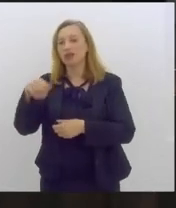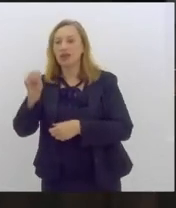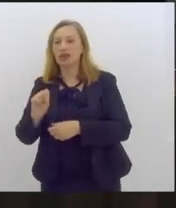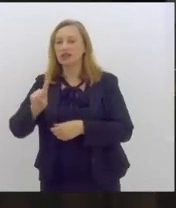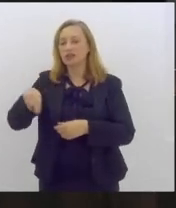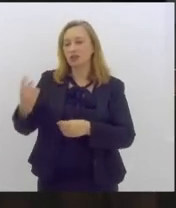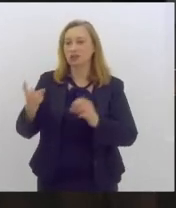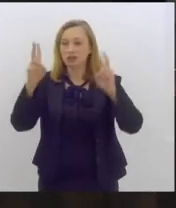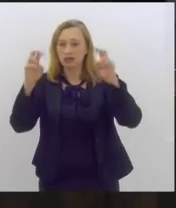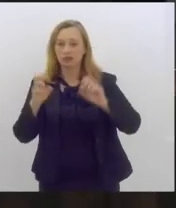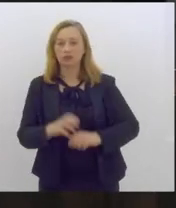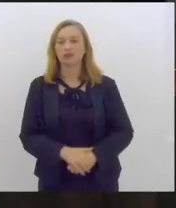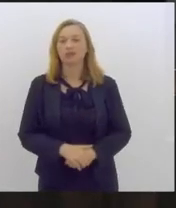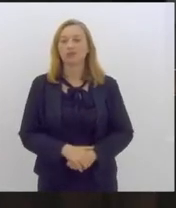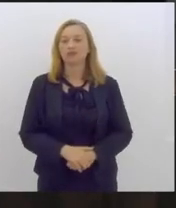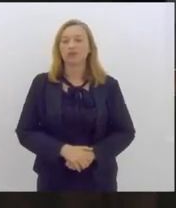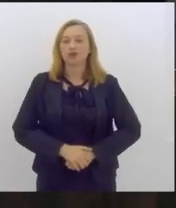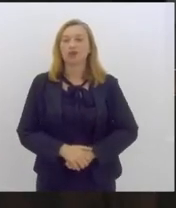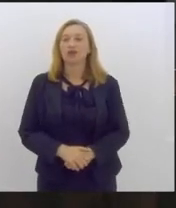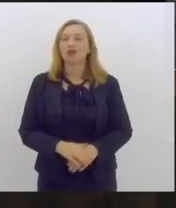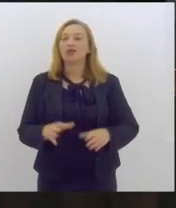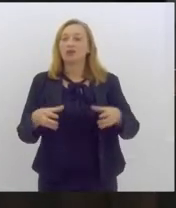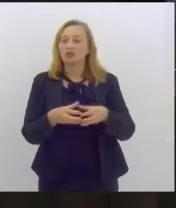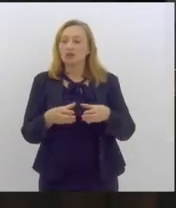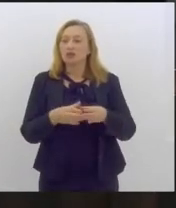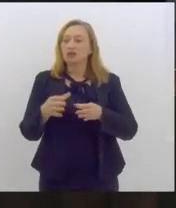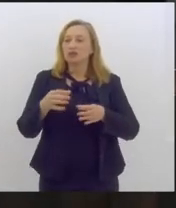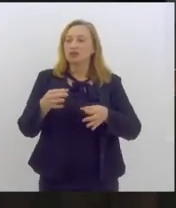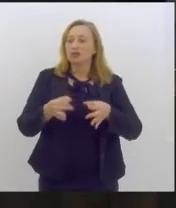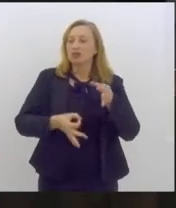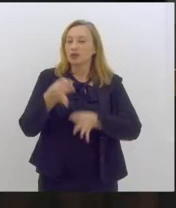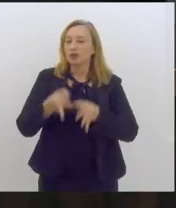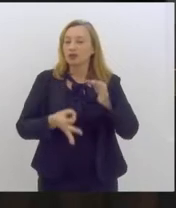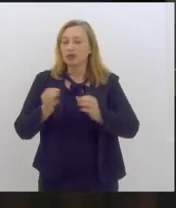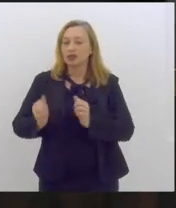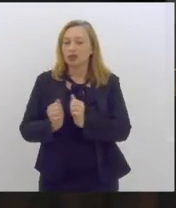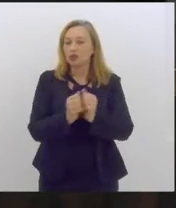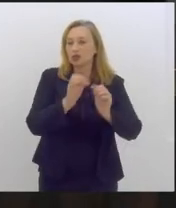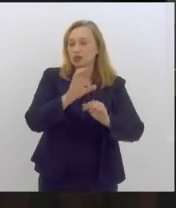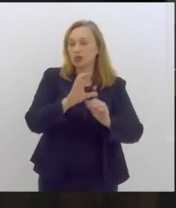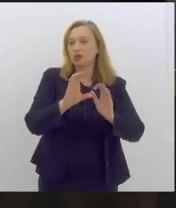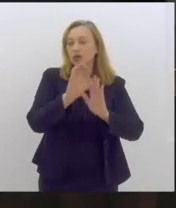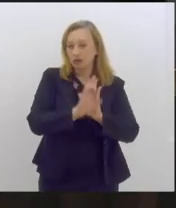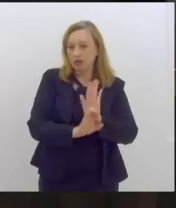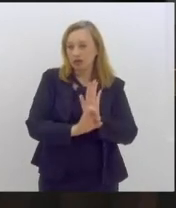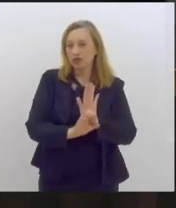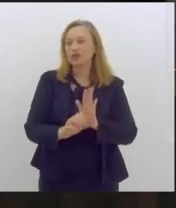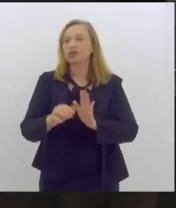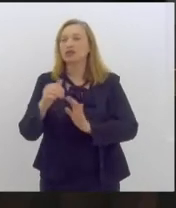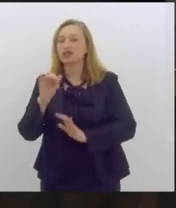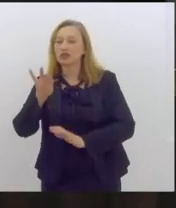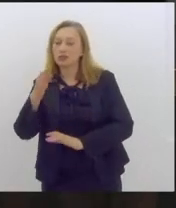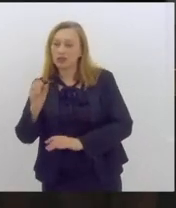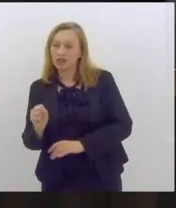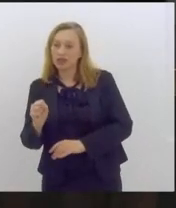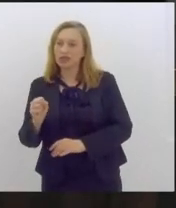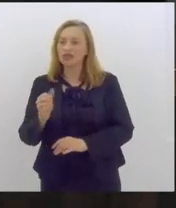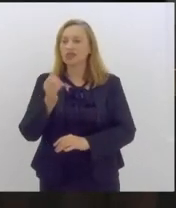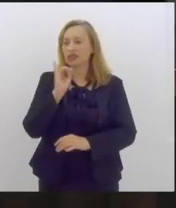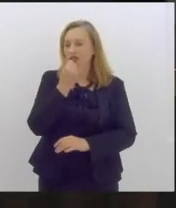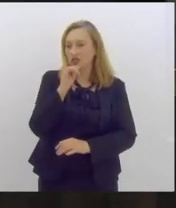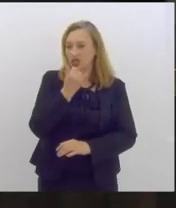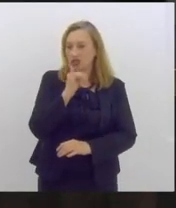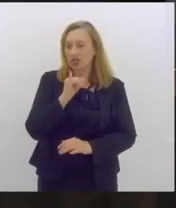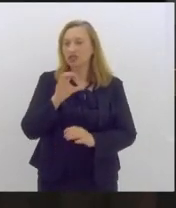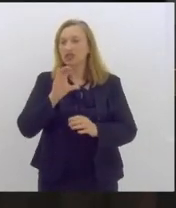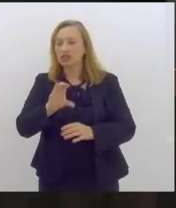dá outras providências pareceres da comissão de condição de condicionalidade com emendas de Minas e energia favorável casamento da